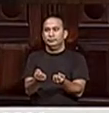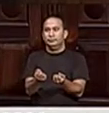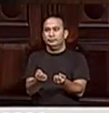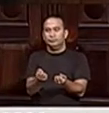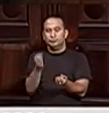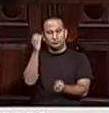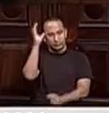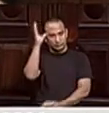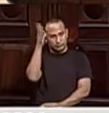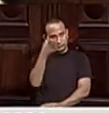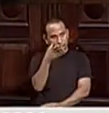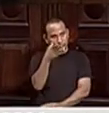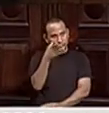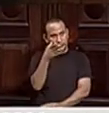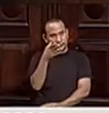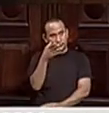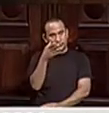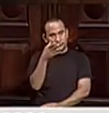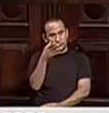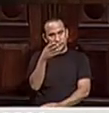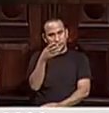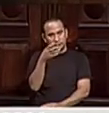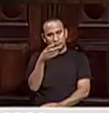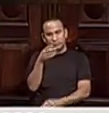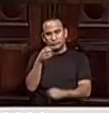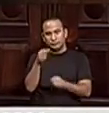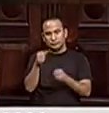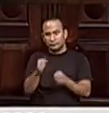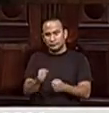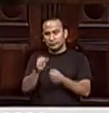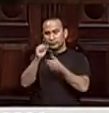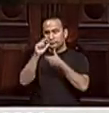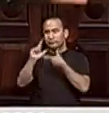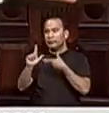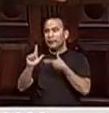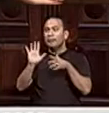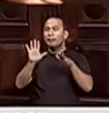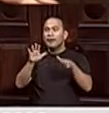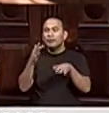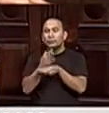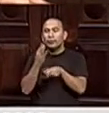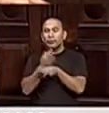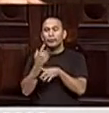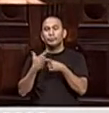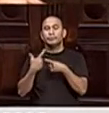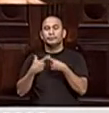a decisão do Poder Legislativo. Mas não suporta por quê?